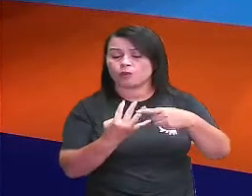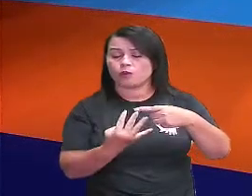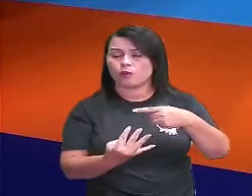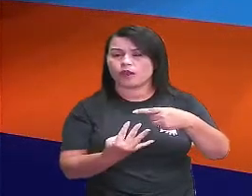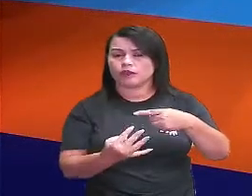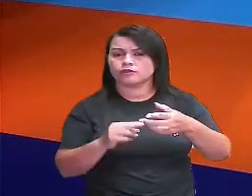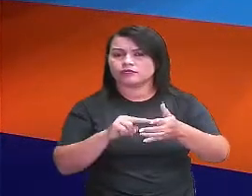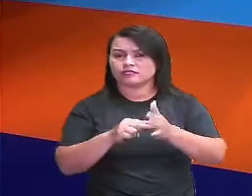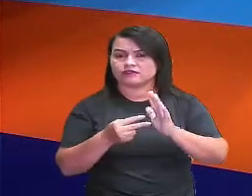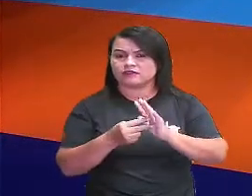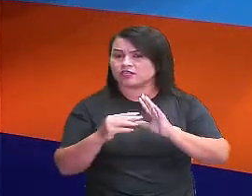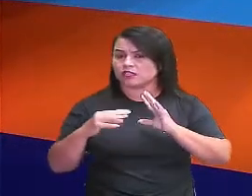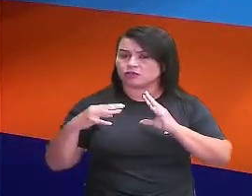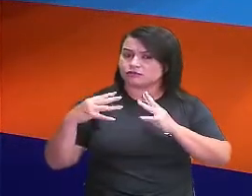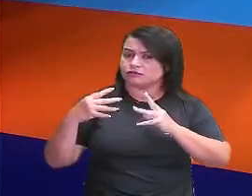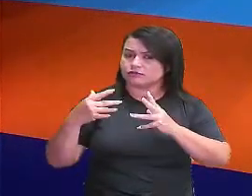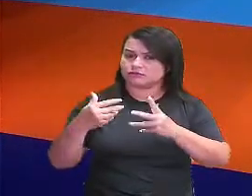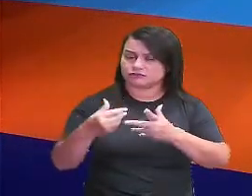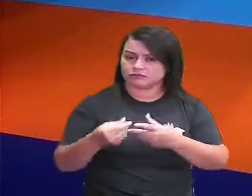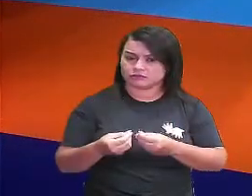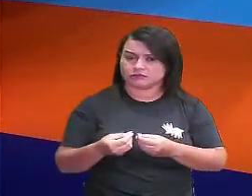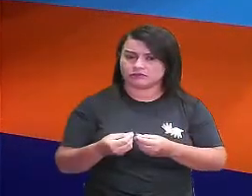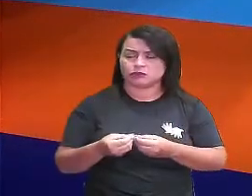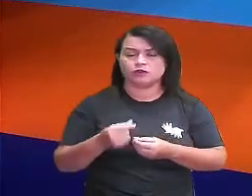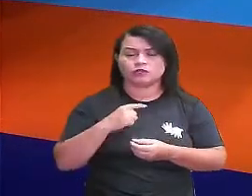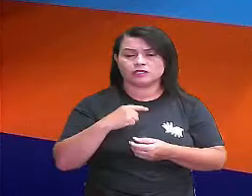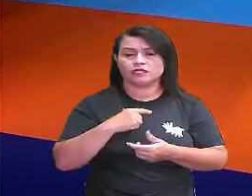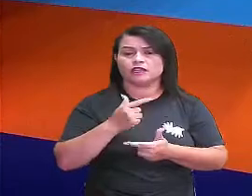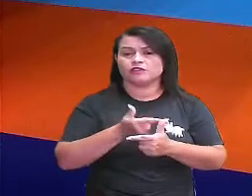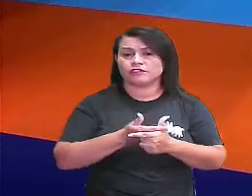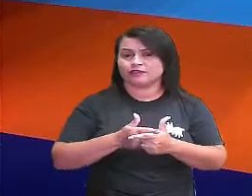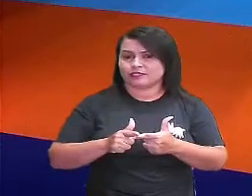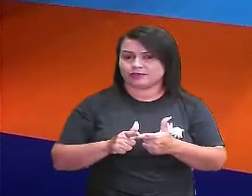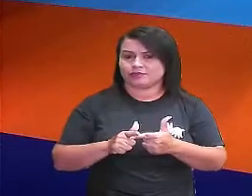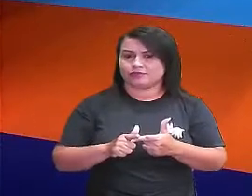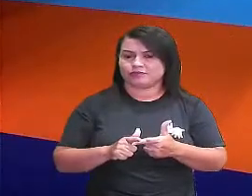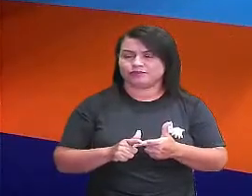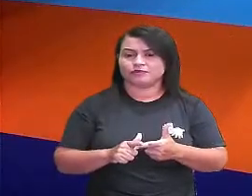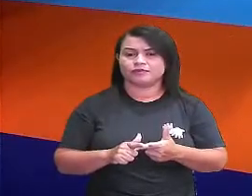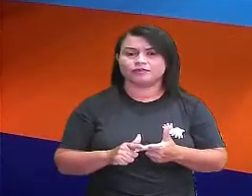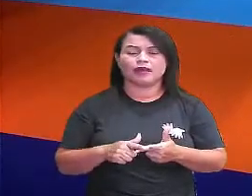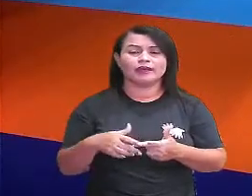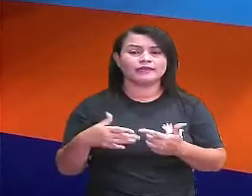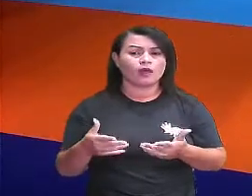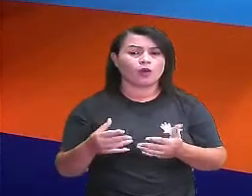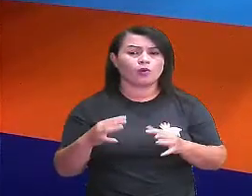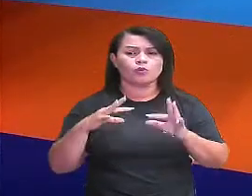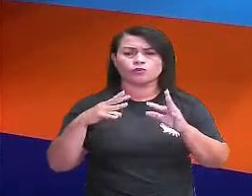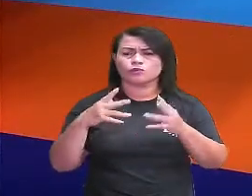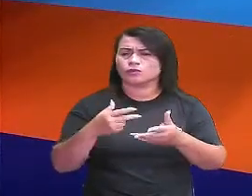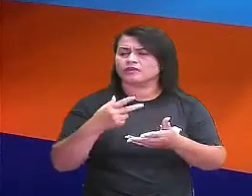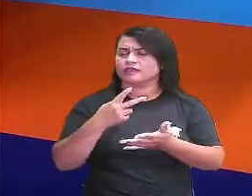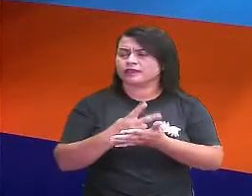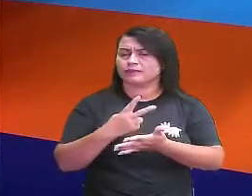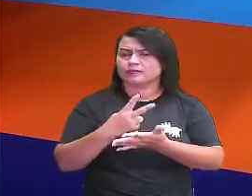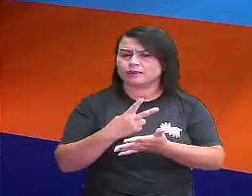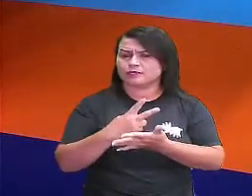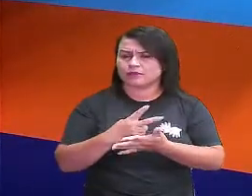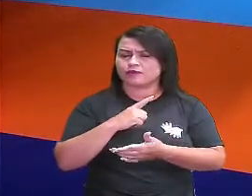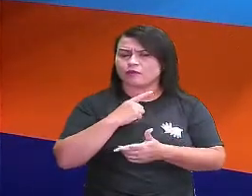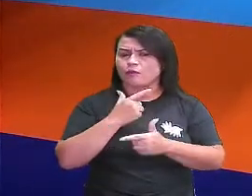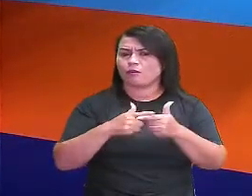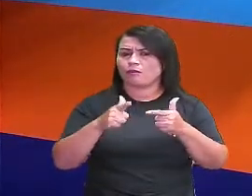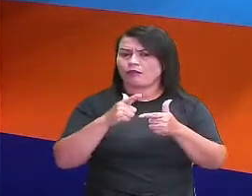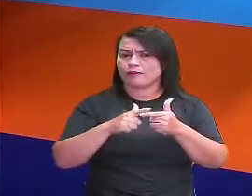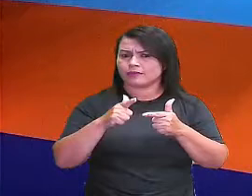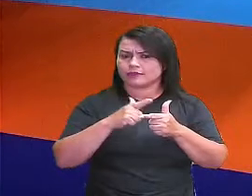representa o denominador da fração, que indica em quantas partes foram divididas. E aí, toda vez que eu tiver um probleminha de